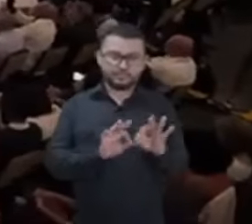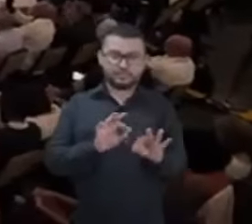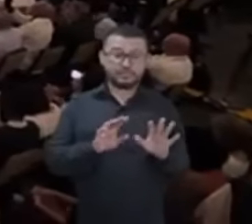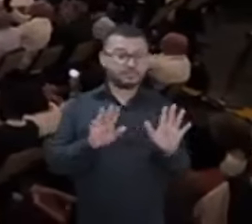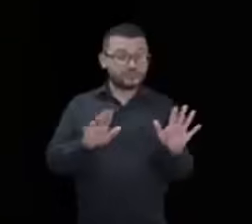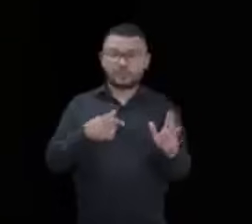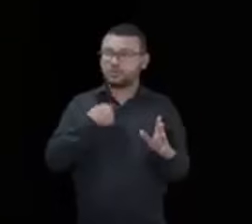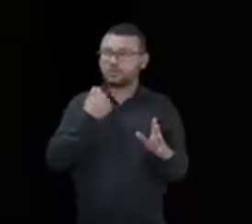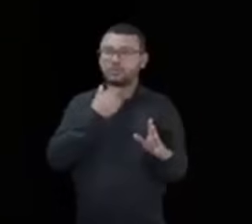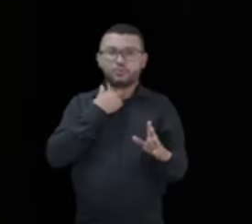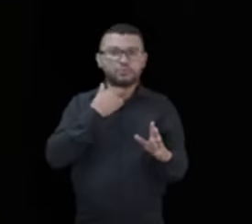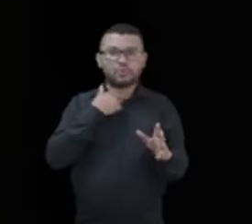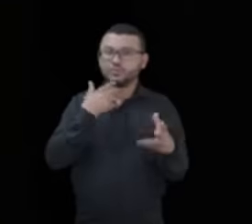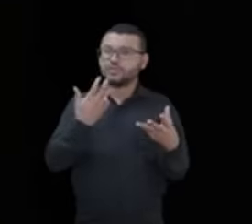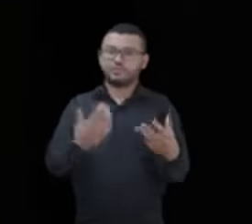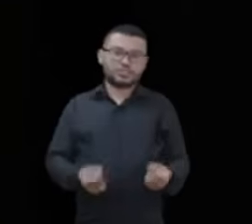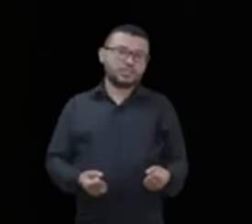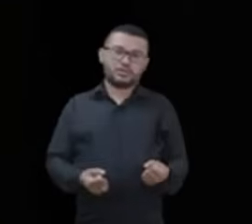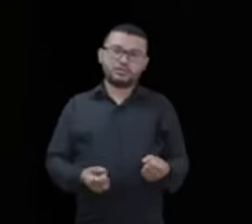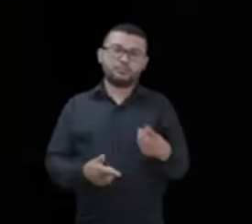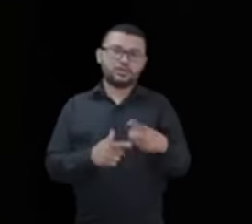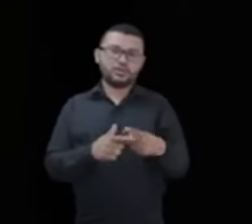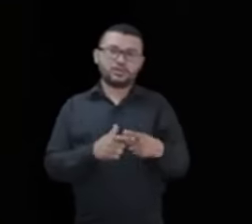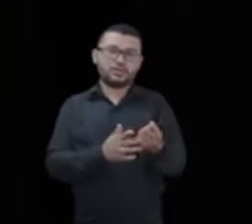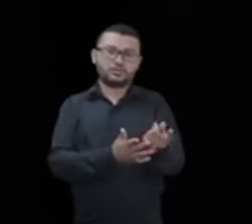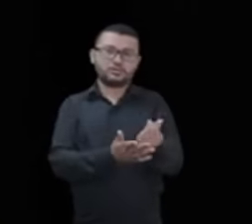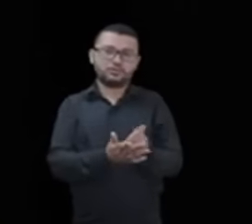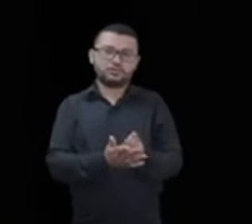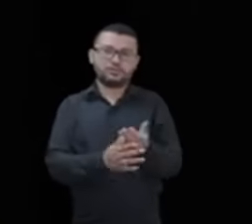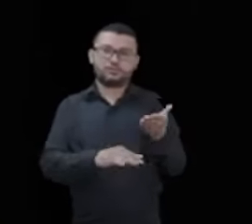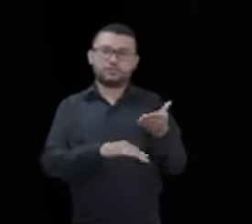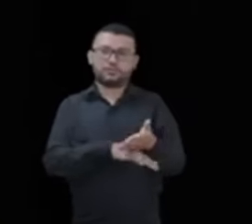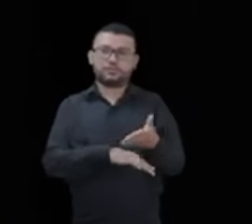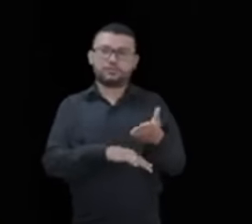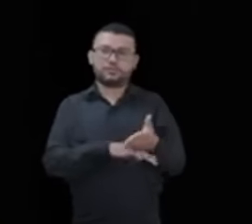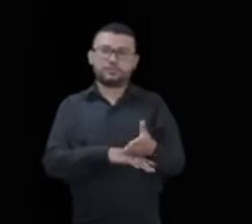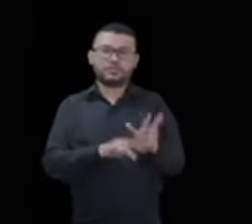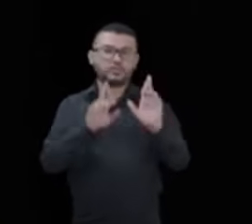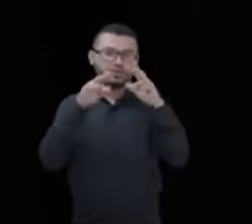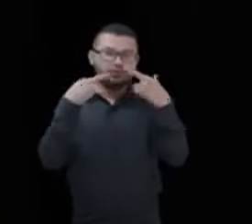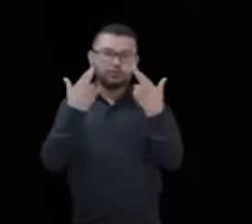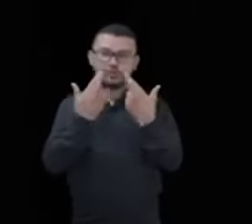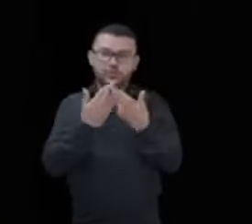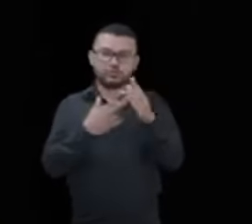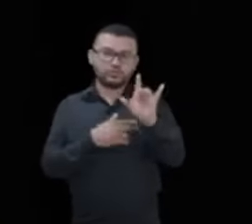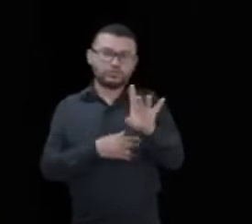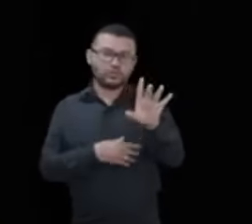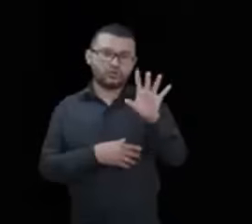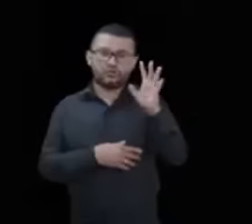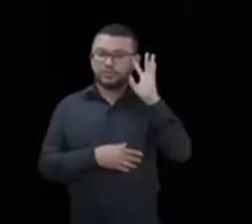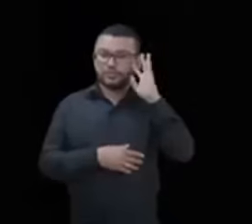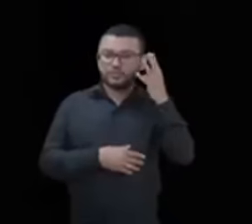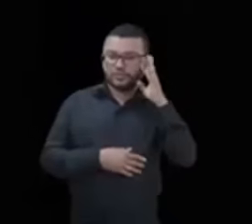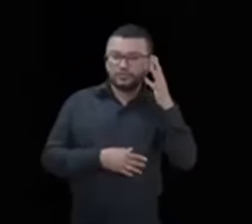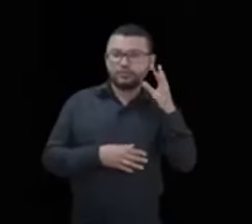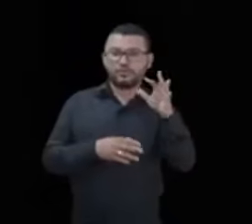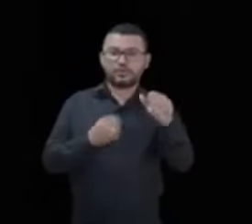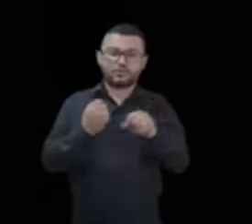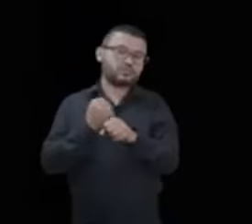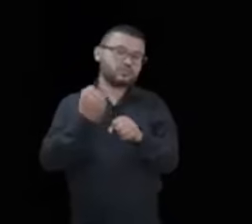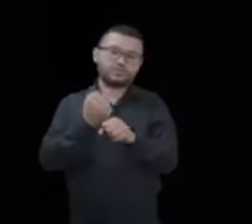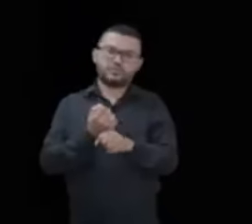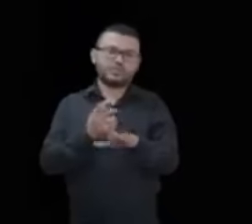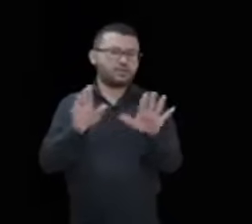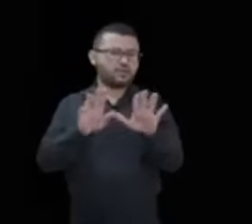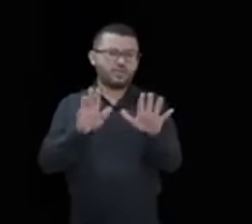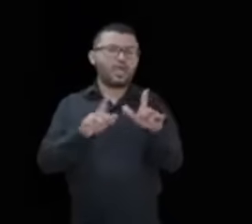podemos aceitar, até porque o orçamento participativo não é apenas reunião para a gente escolher obra. O orçamento participativo